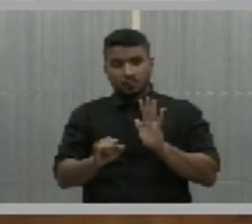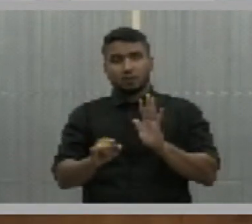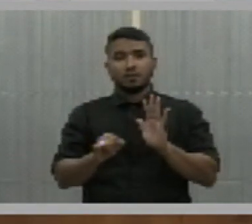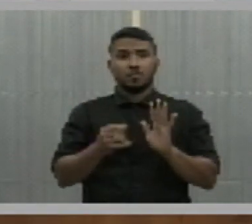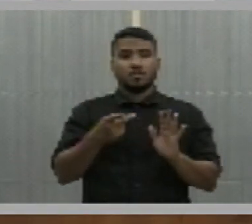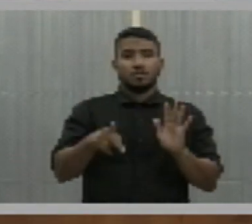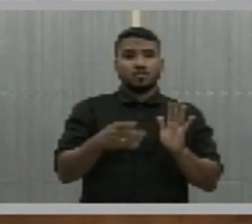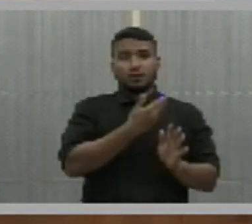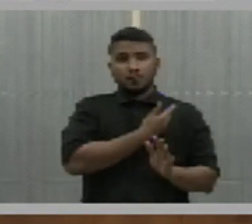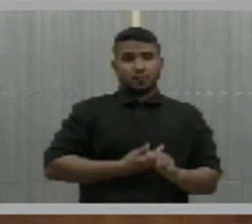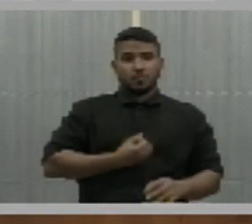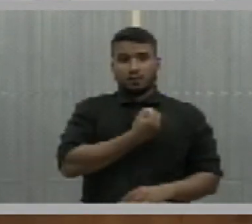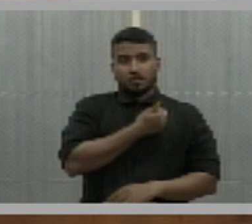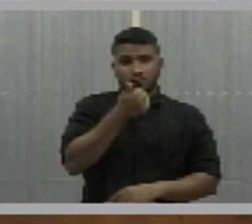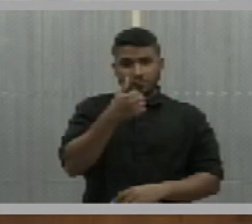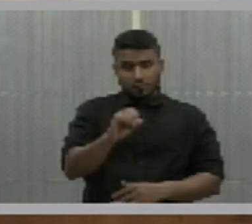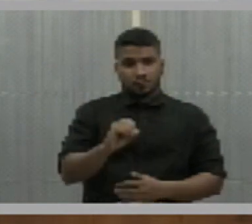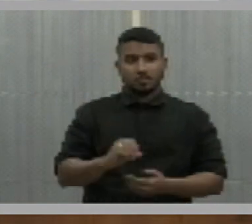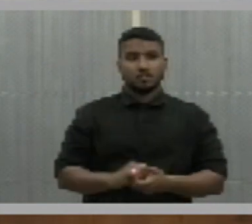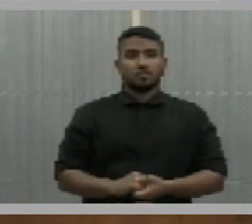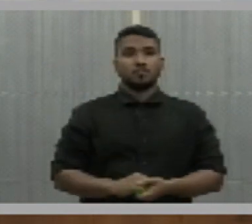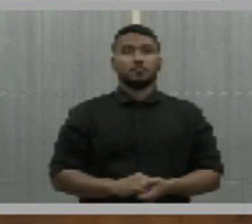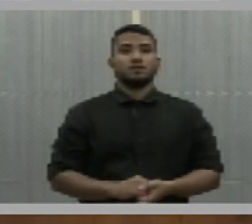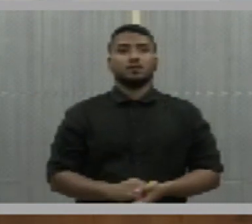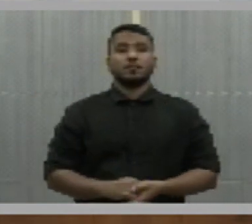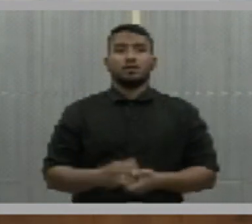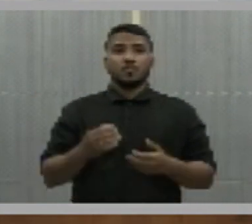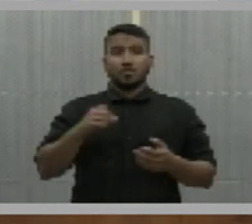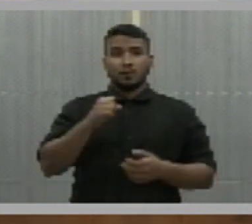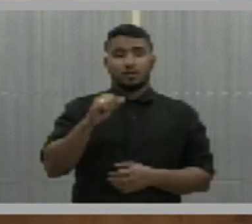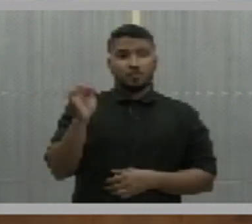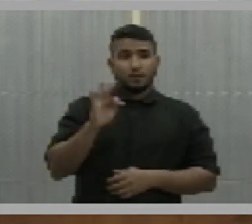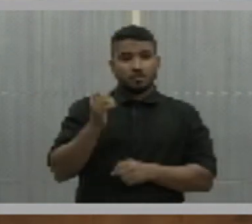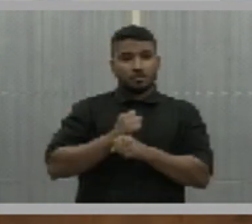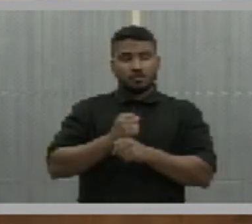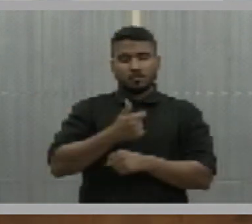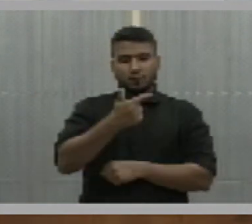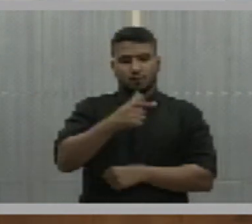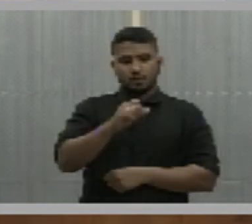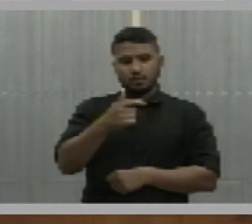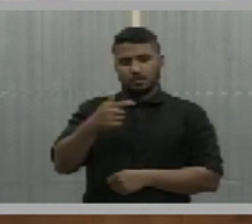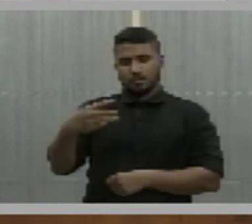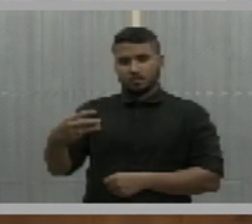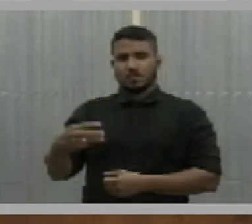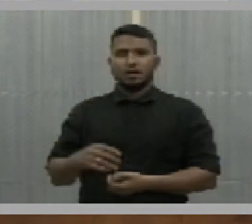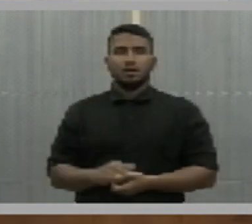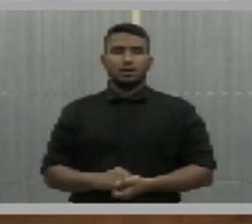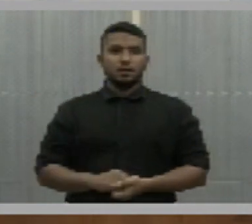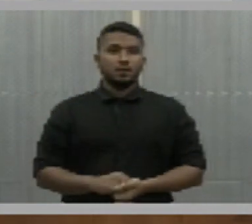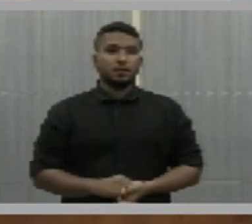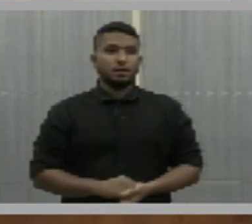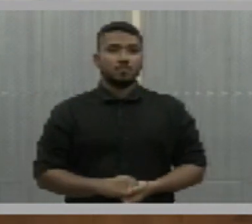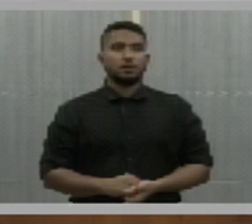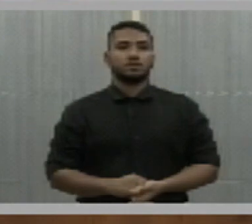do governo número 10, da data 8 de fevereiro de 2023.